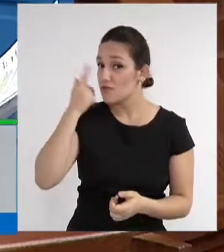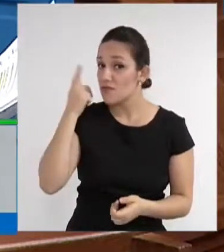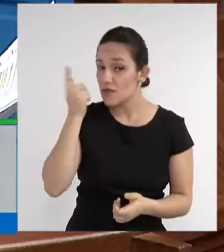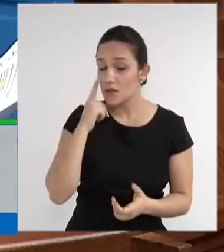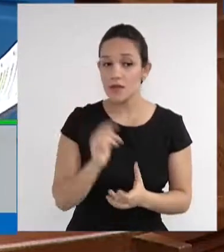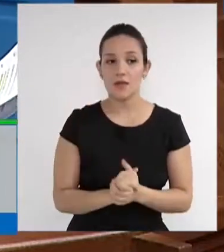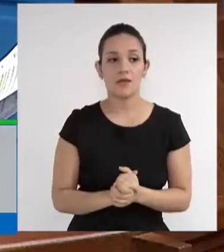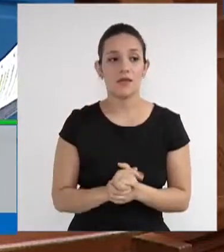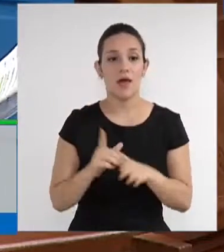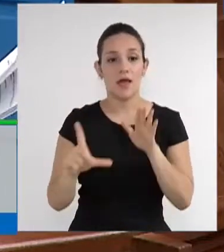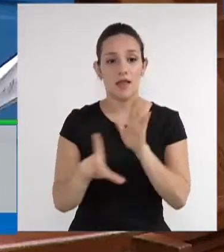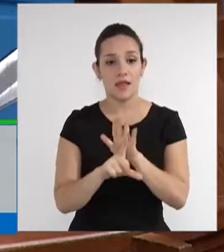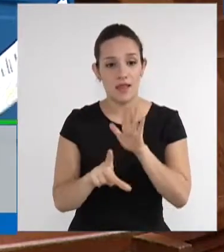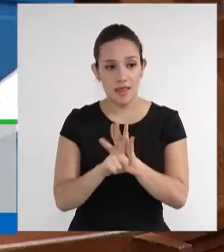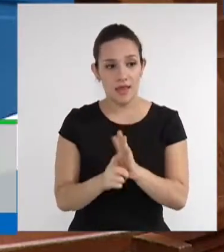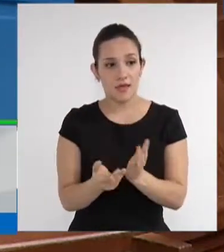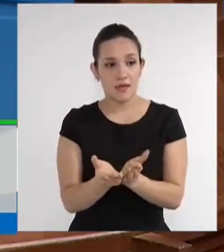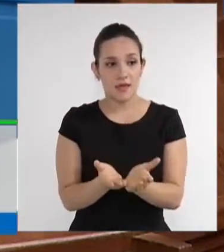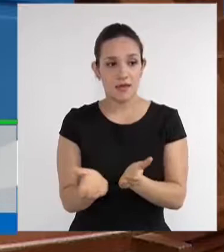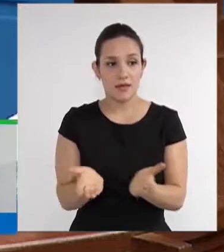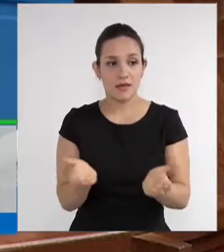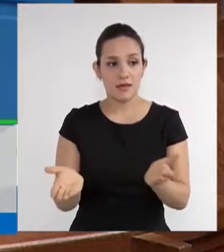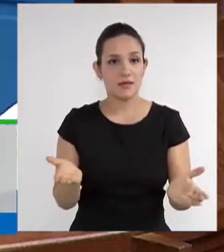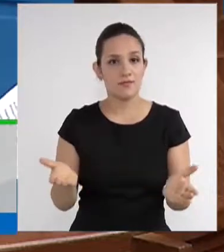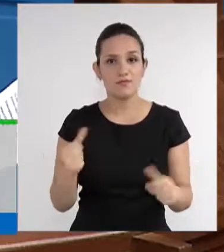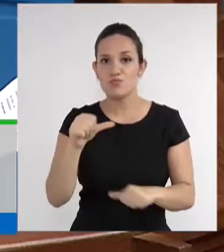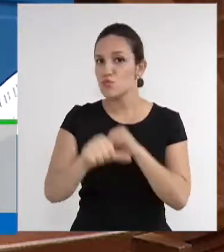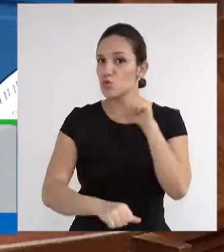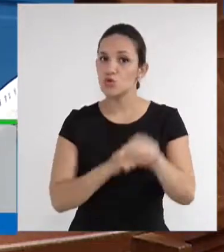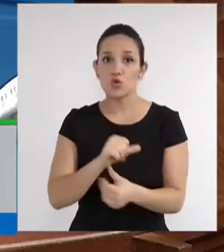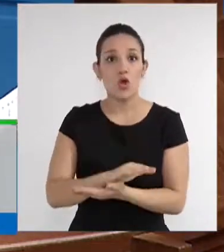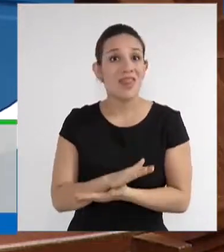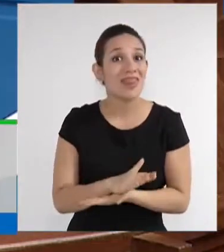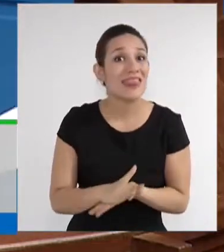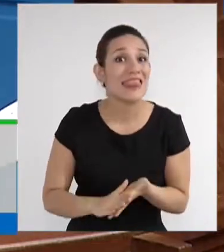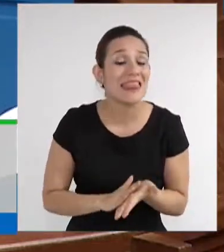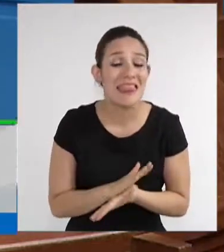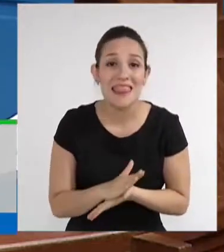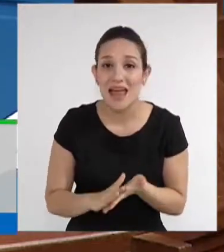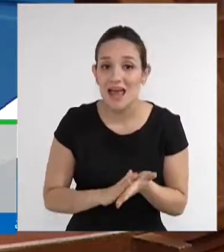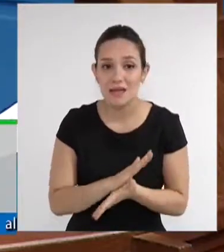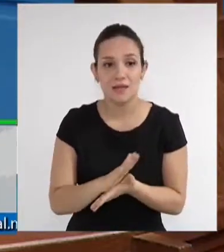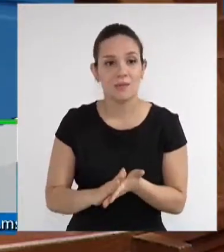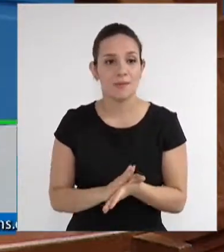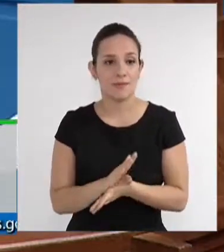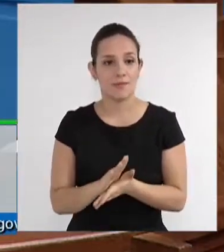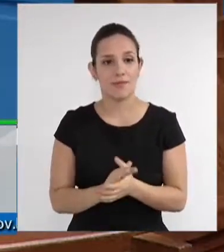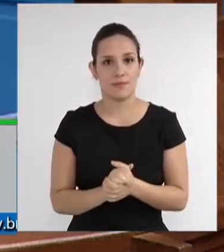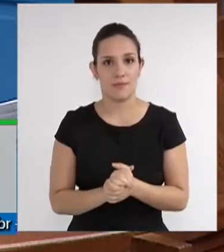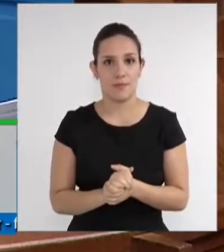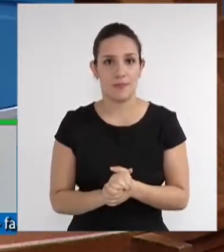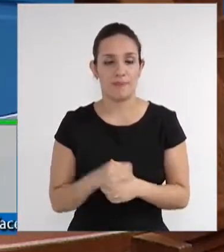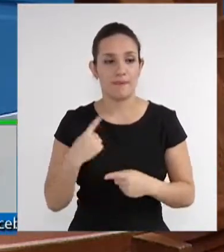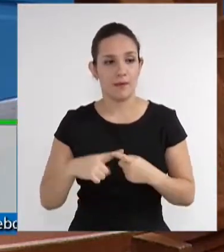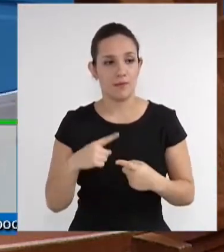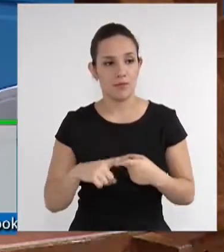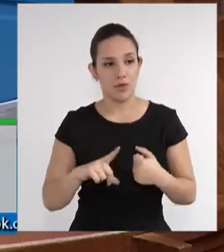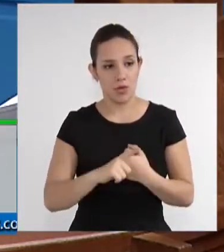de licitações, ela ficou sem atualização monetária, quando um dispositivo da própria lei diz